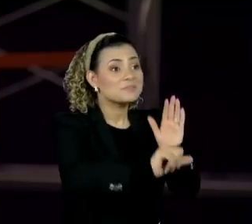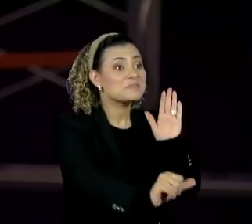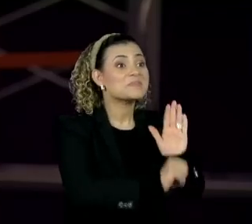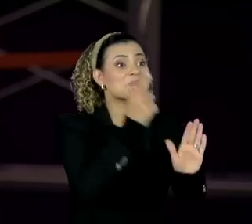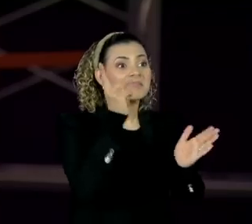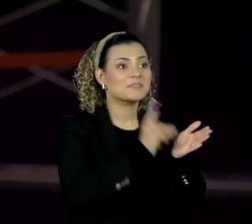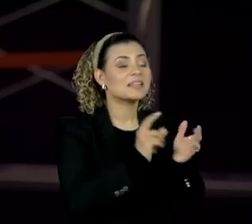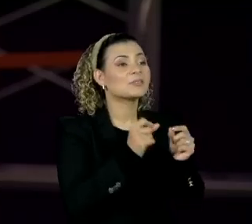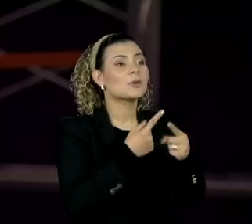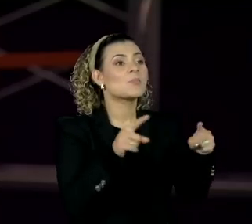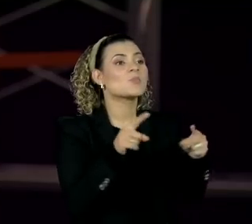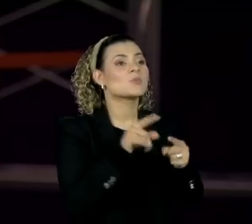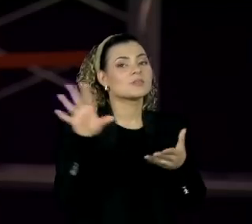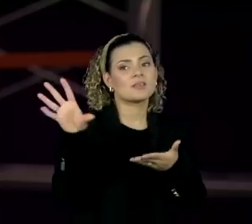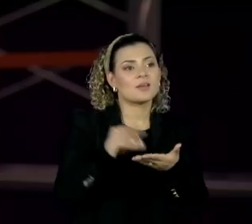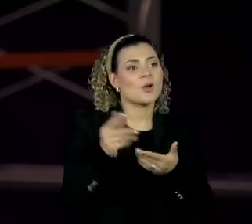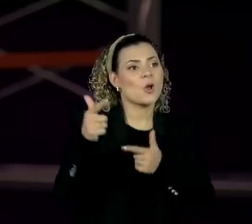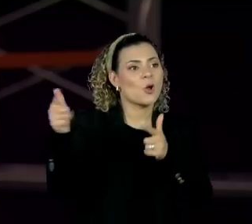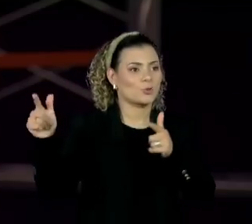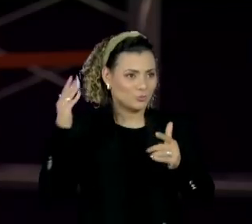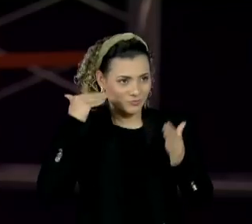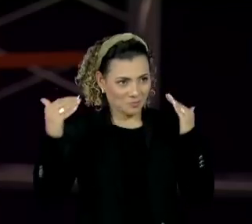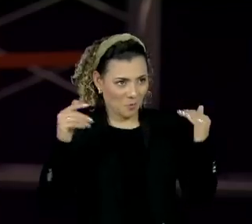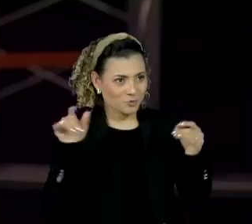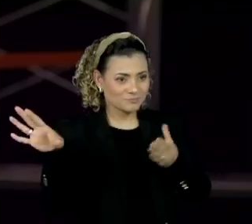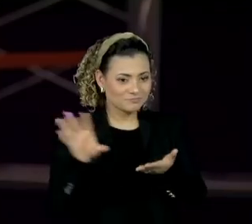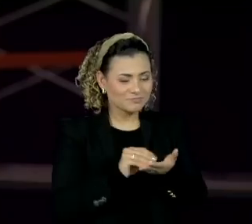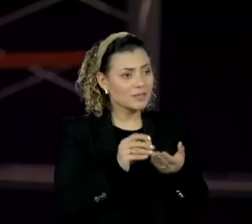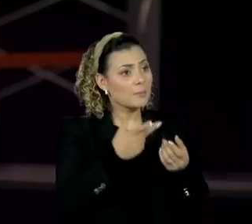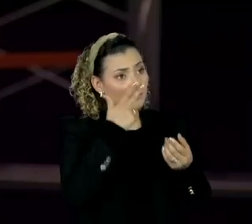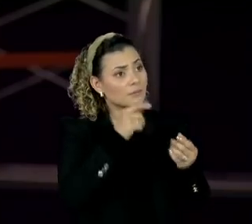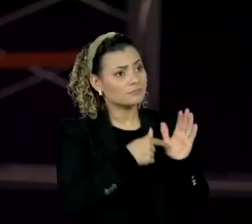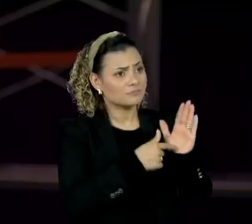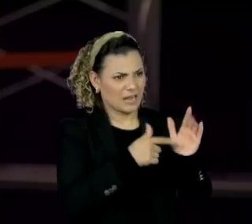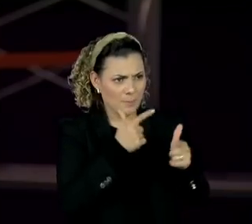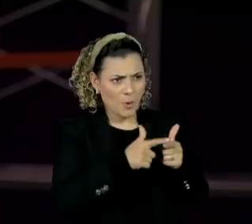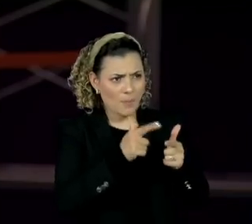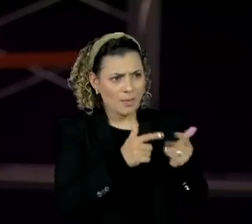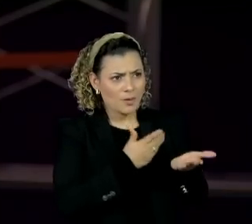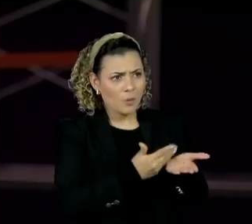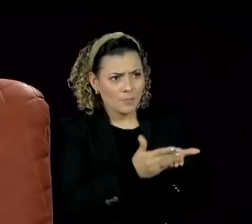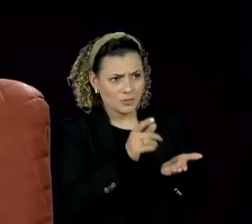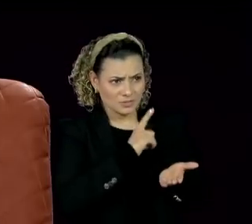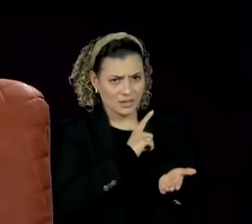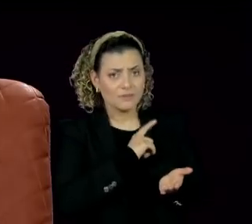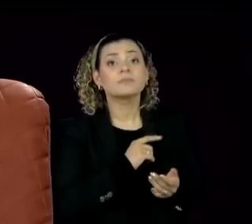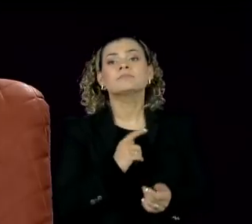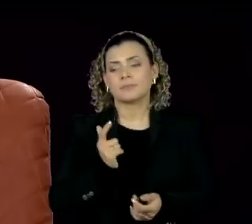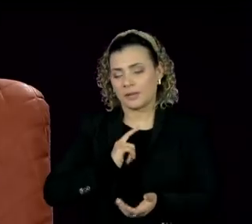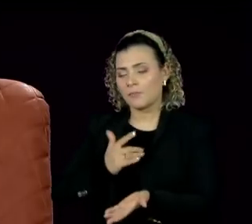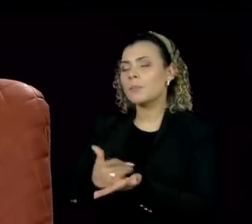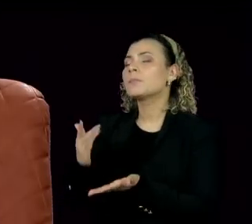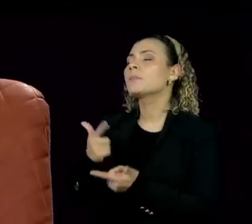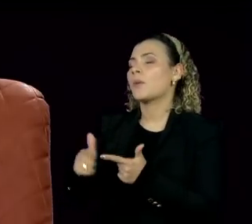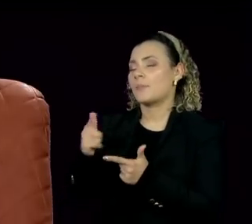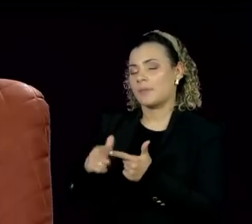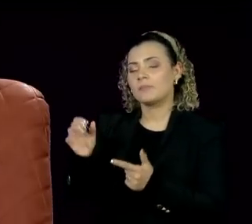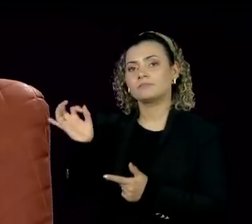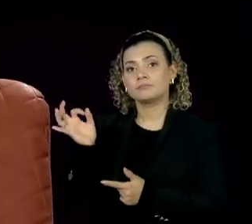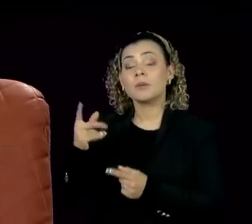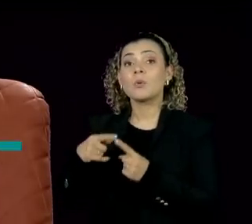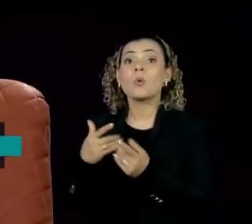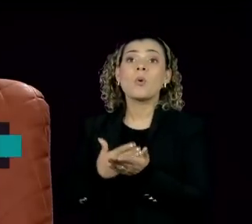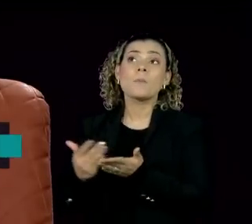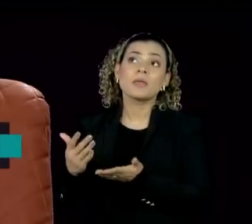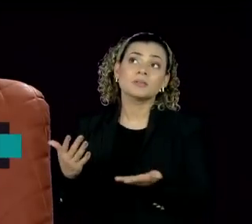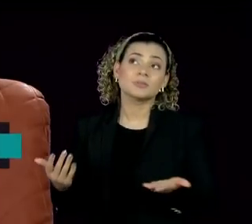samplear a música de outros artistas, né? Isso gerou algum problema no começo para você? Gerou porque, quer dizer, no começo foi